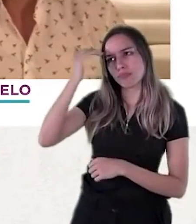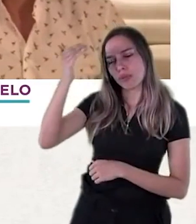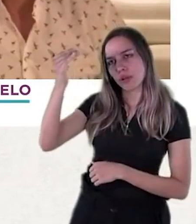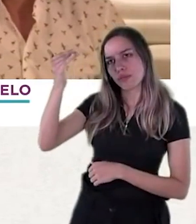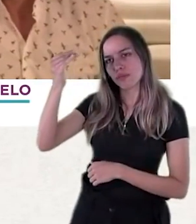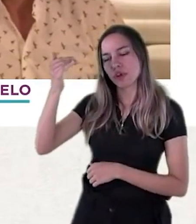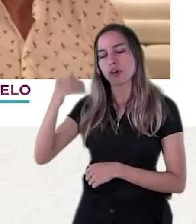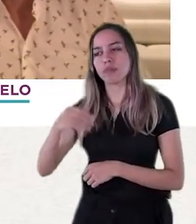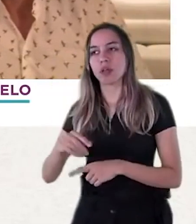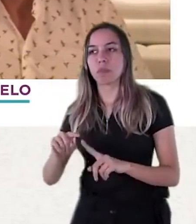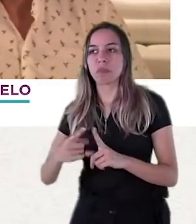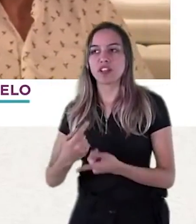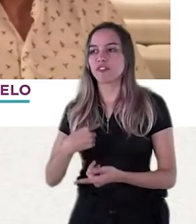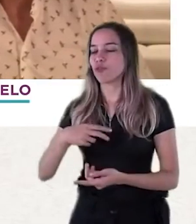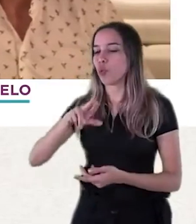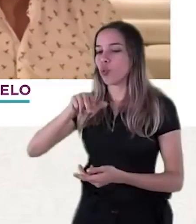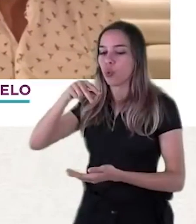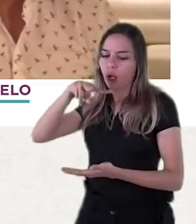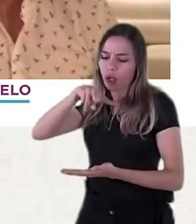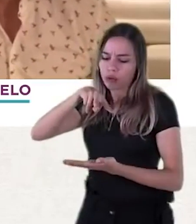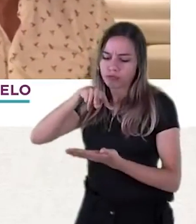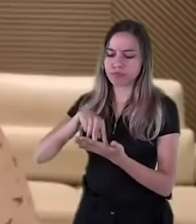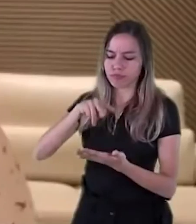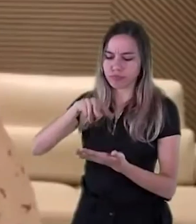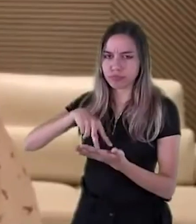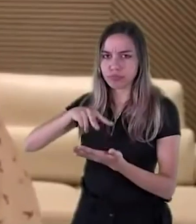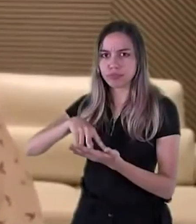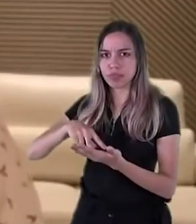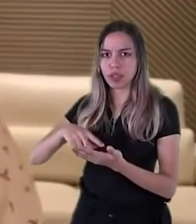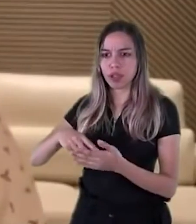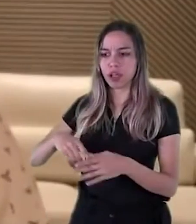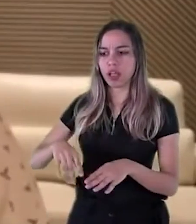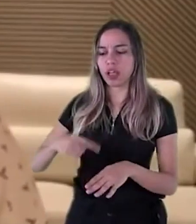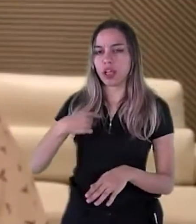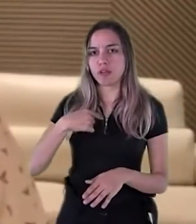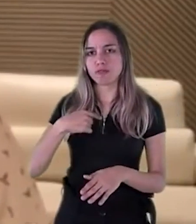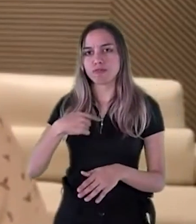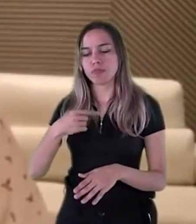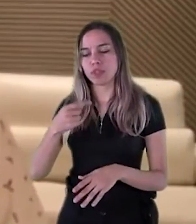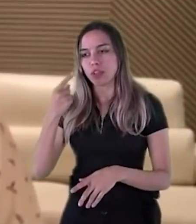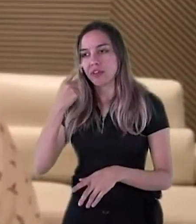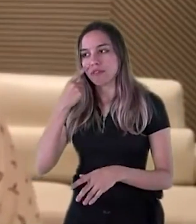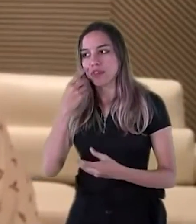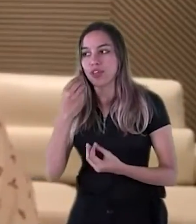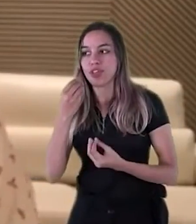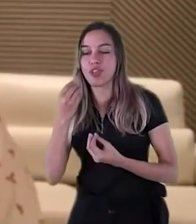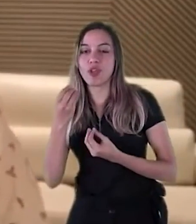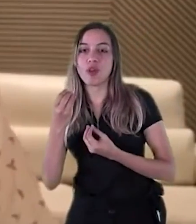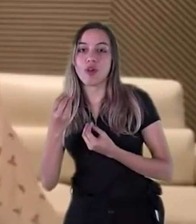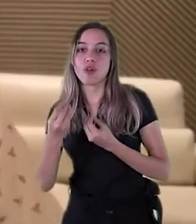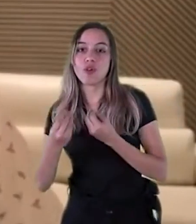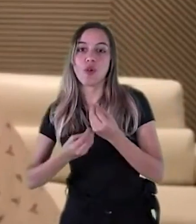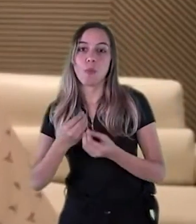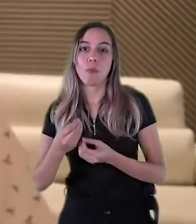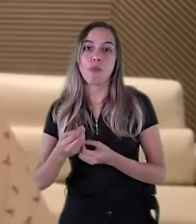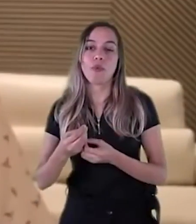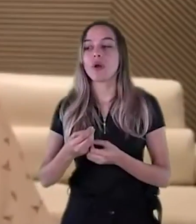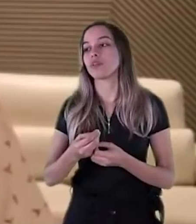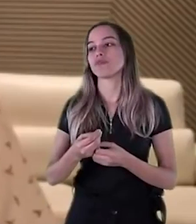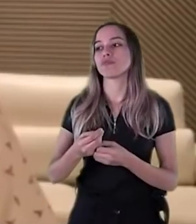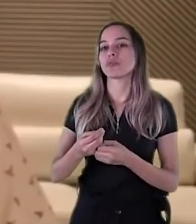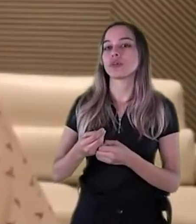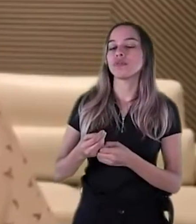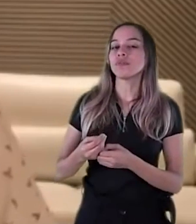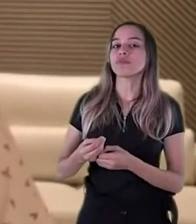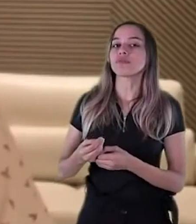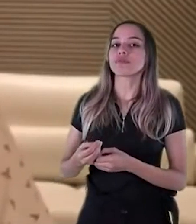essência. Foi um ano que eu também revisei um projeto que está pronto para ser publicado também. Não tenho pressa.